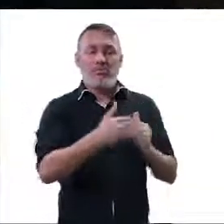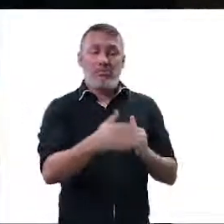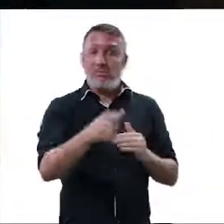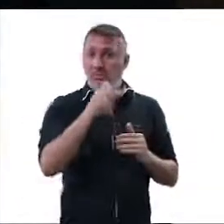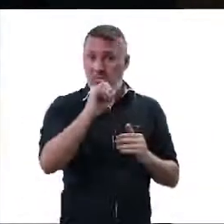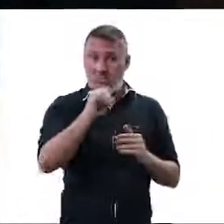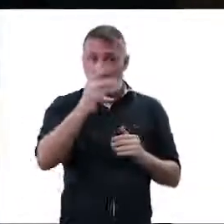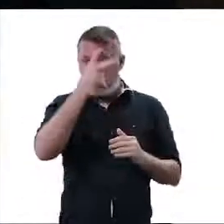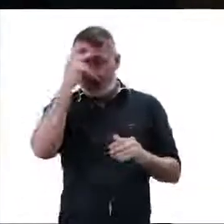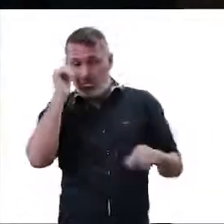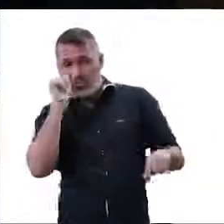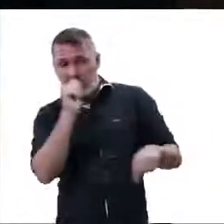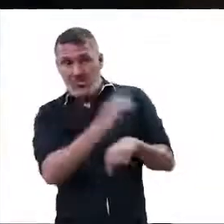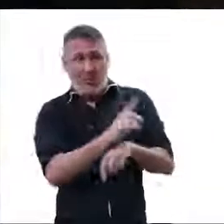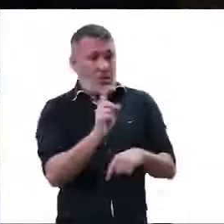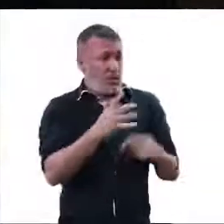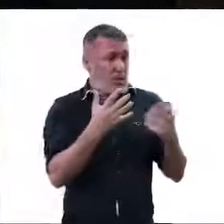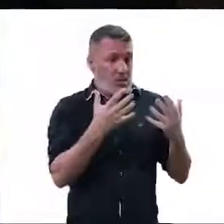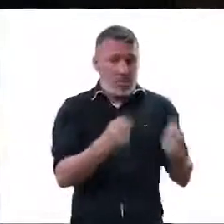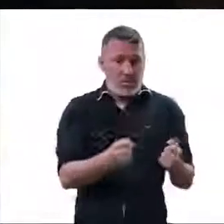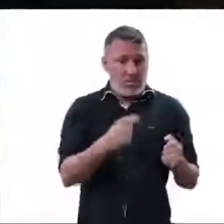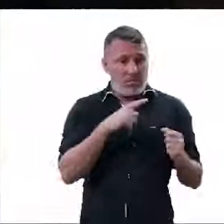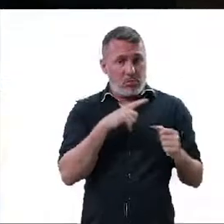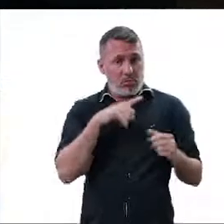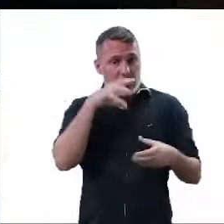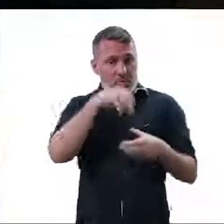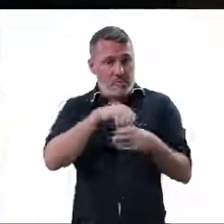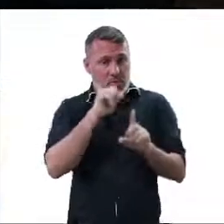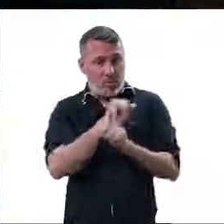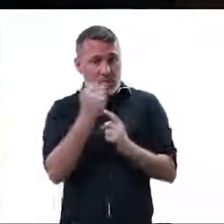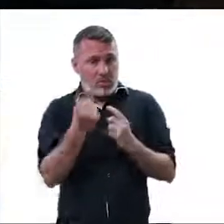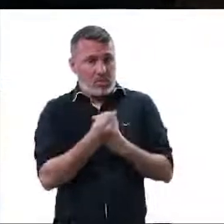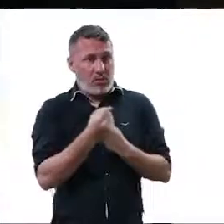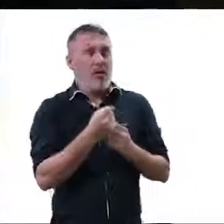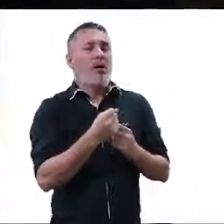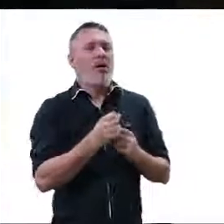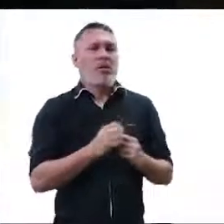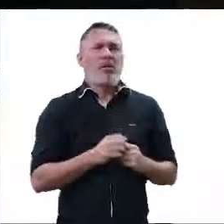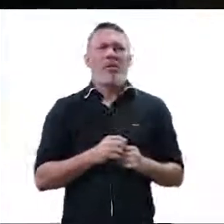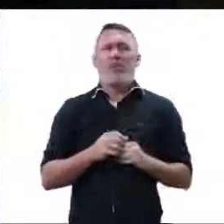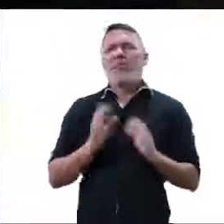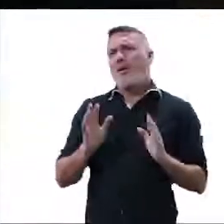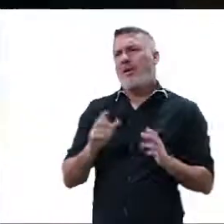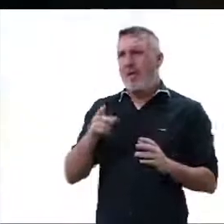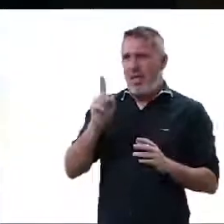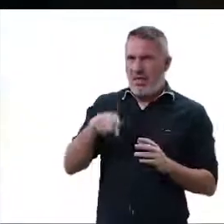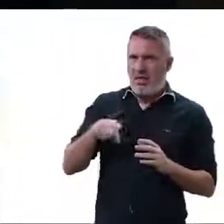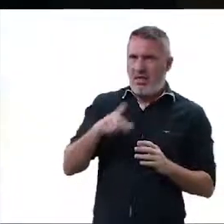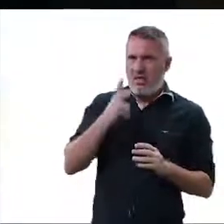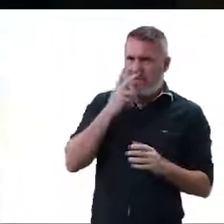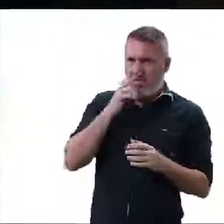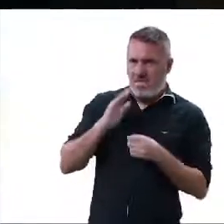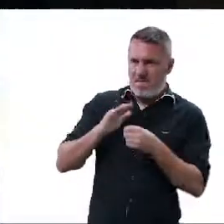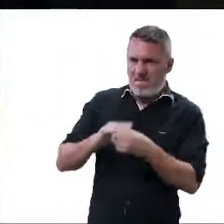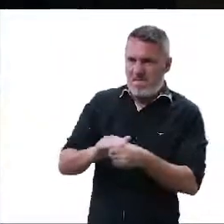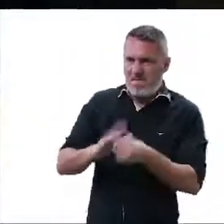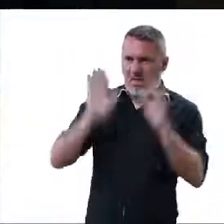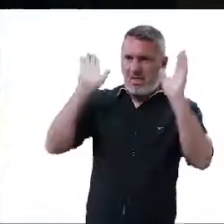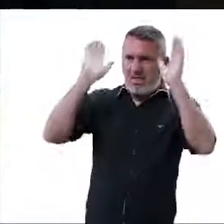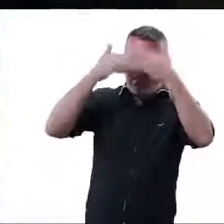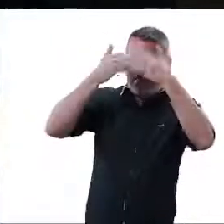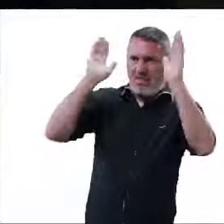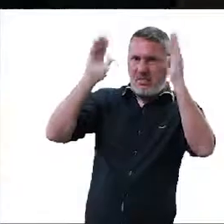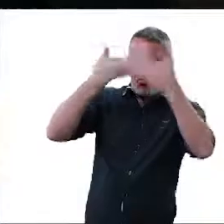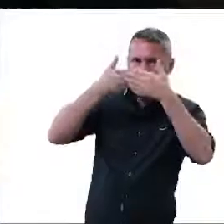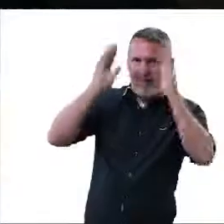não aceitassem a sua condição dentro daquela sociedade. Ah, mas isso tem uma perspectiva conservadora? Muito provavelmente